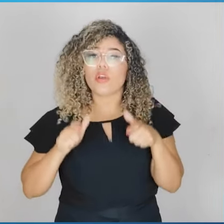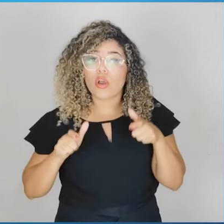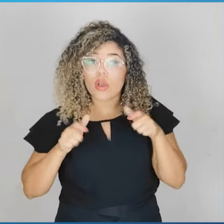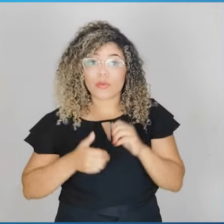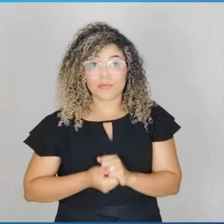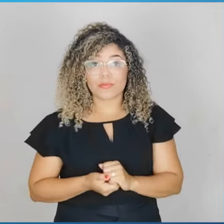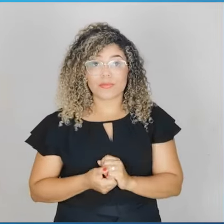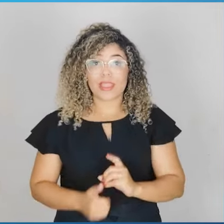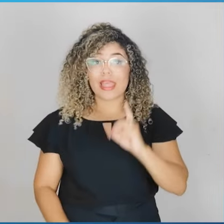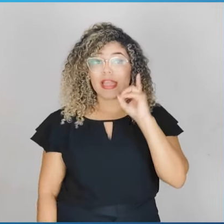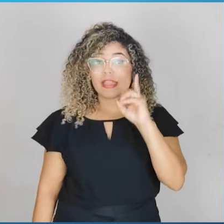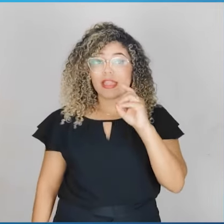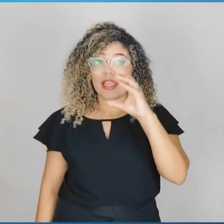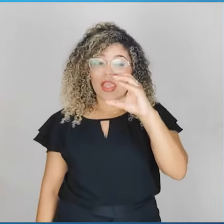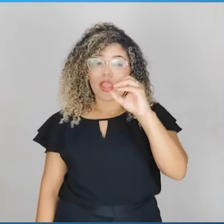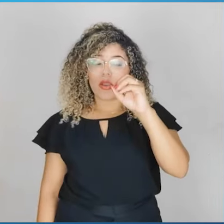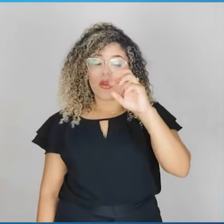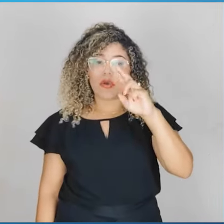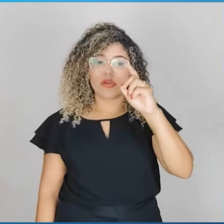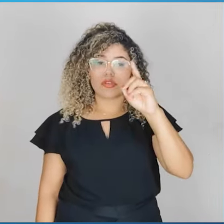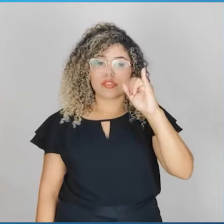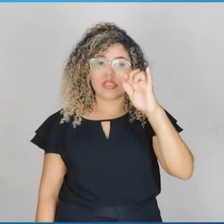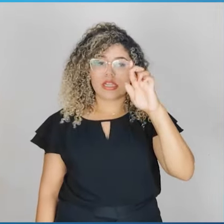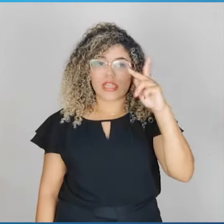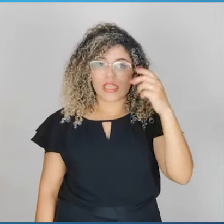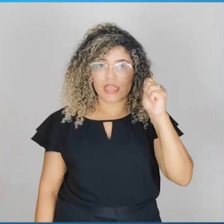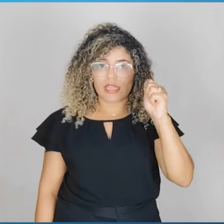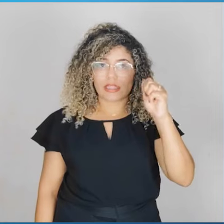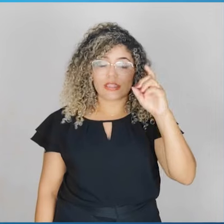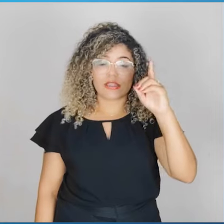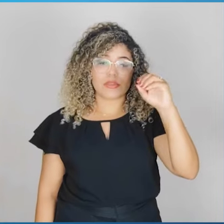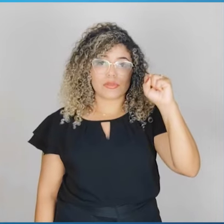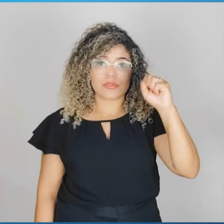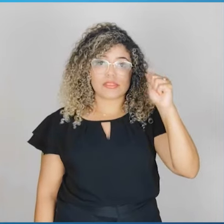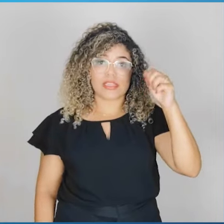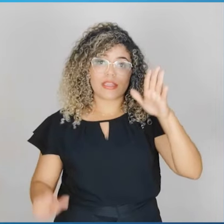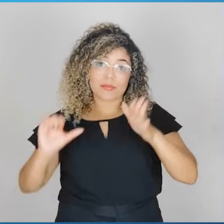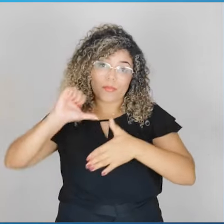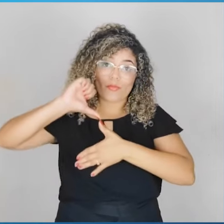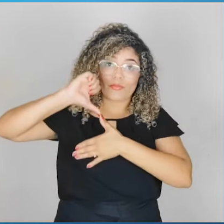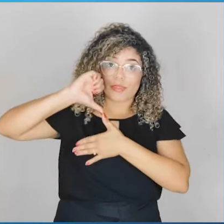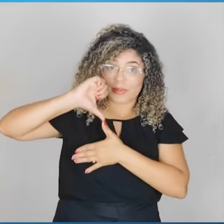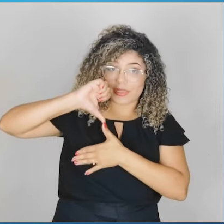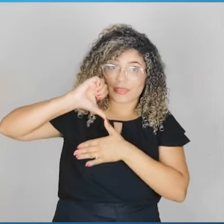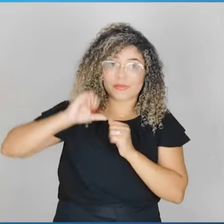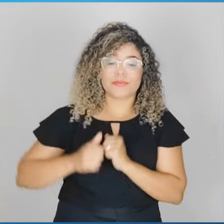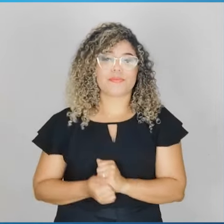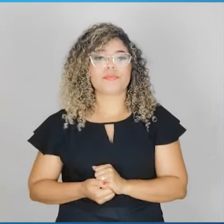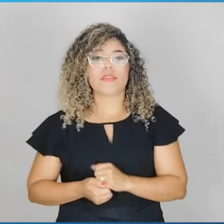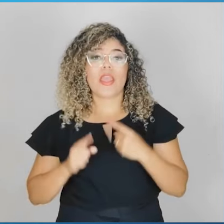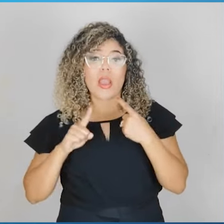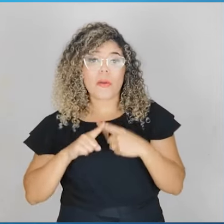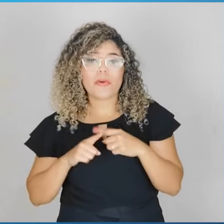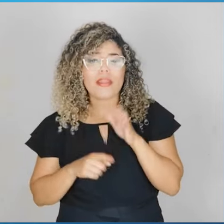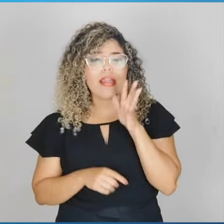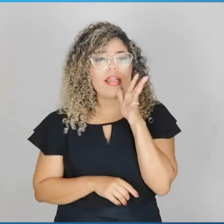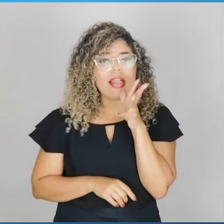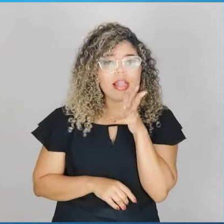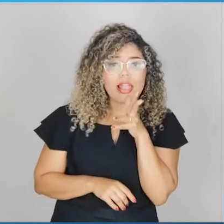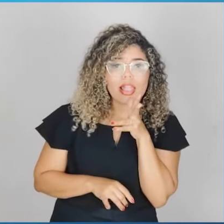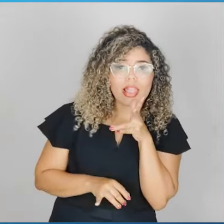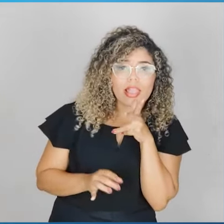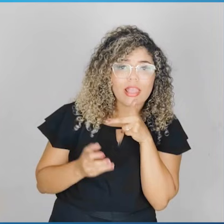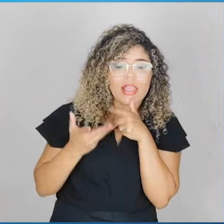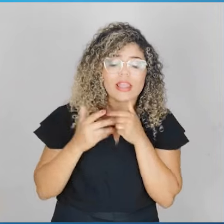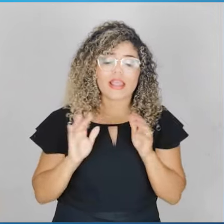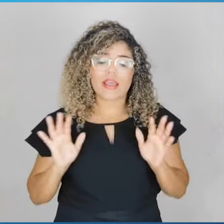Letra D, Cordilheira dos Andes, na América do Sul. O metamorfismo das rochas é um processo geologicamente lento, ocorrendo muito em